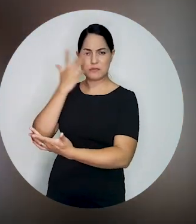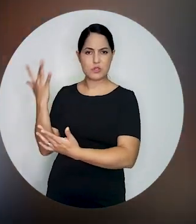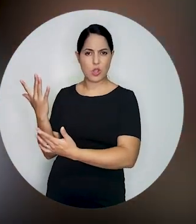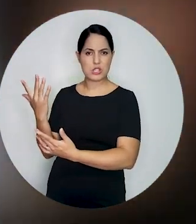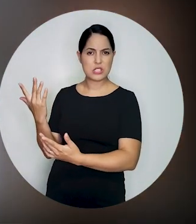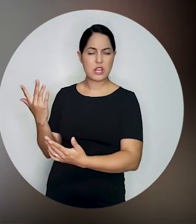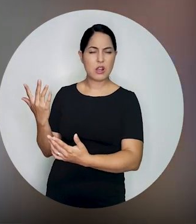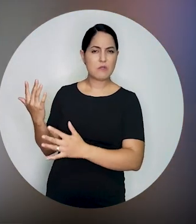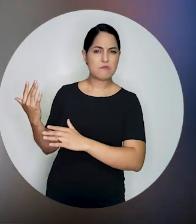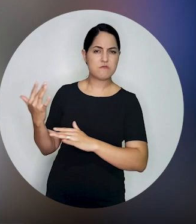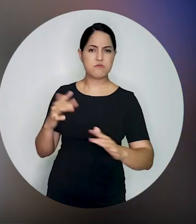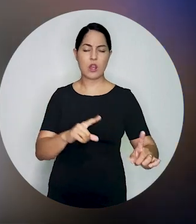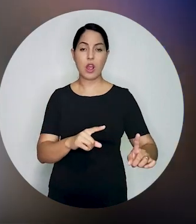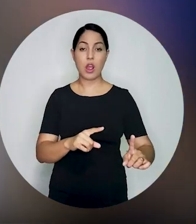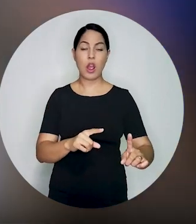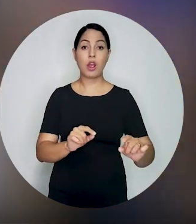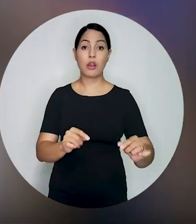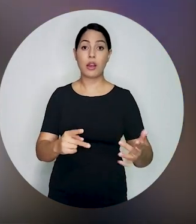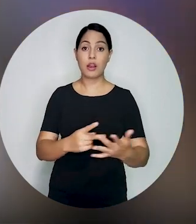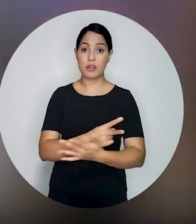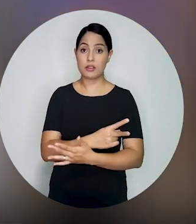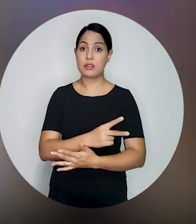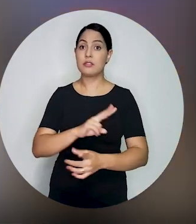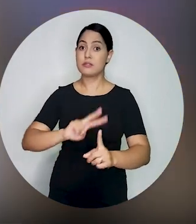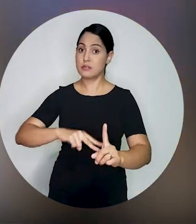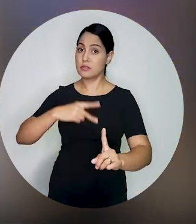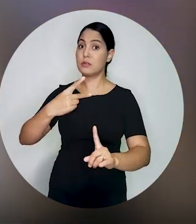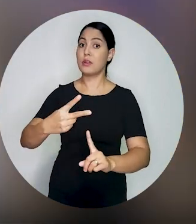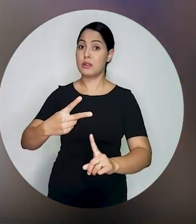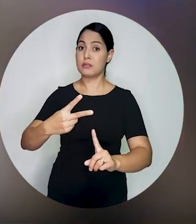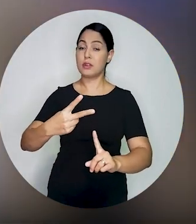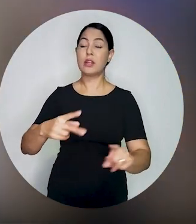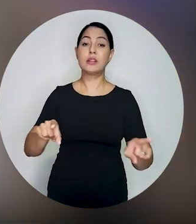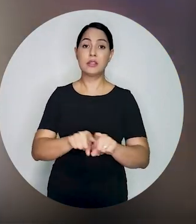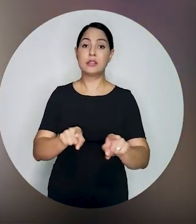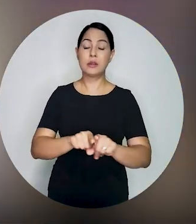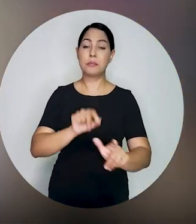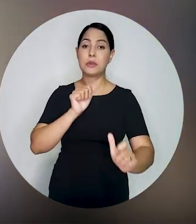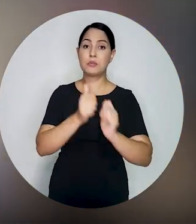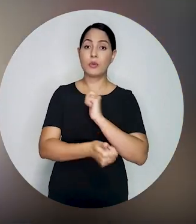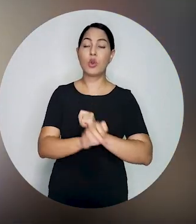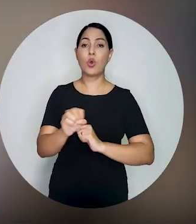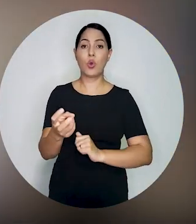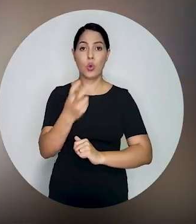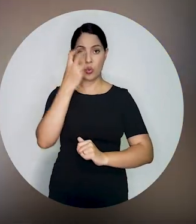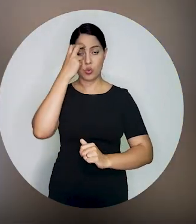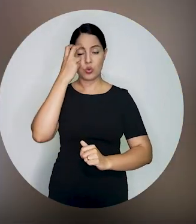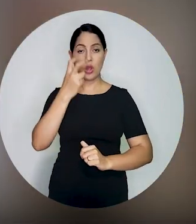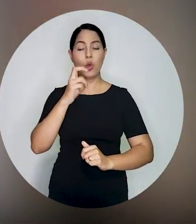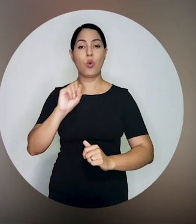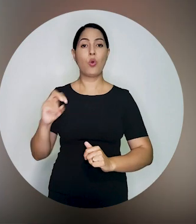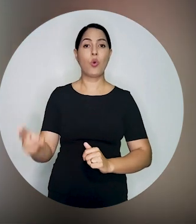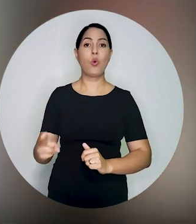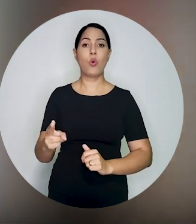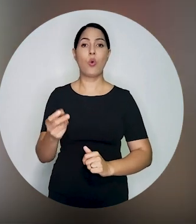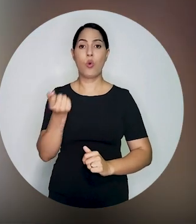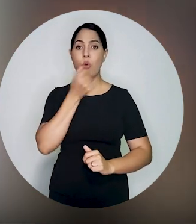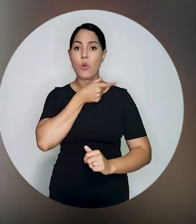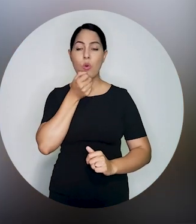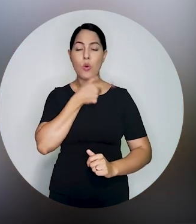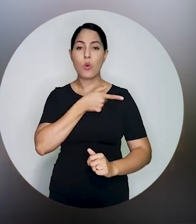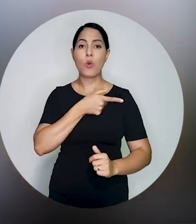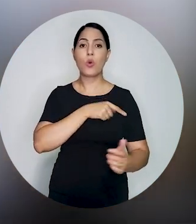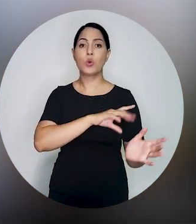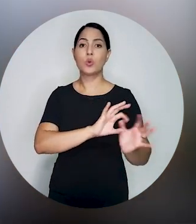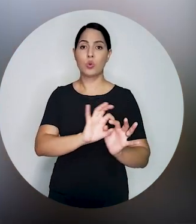mesmo vale para os casos praticados em eventos esportivos ou culturais e ainda no contexto de apresentações